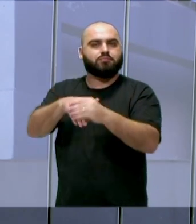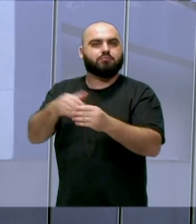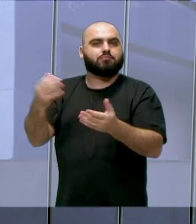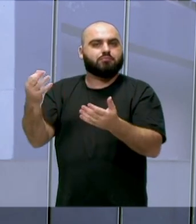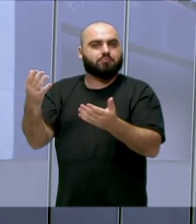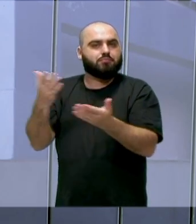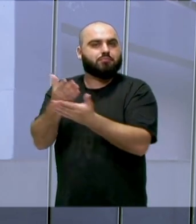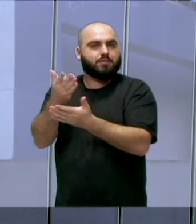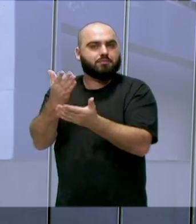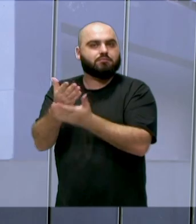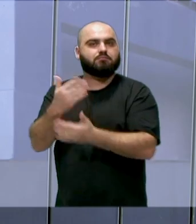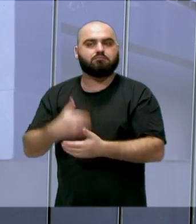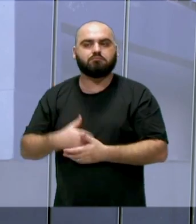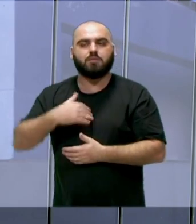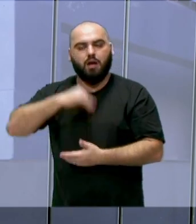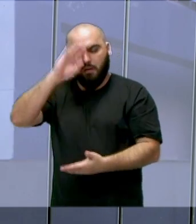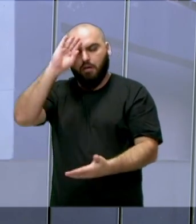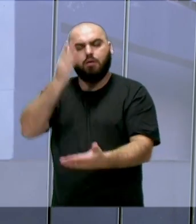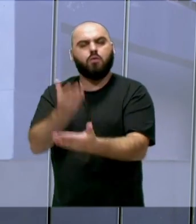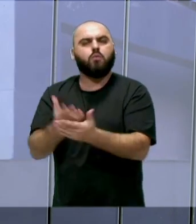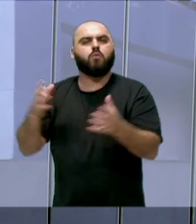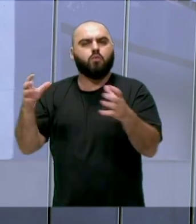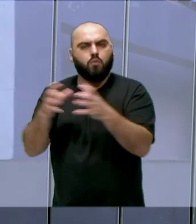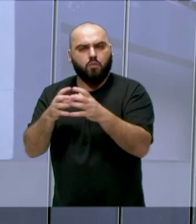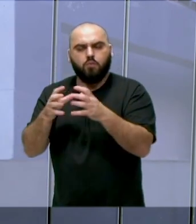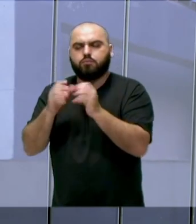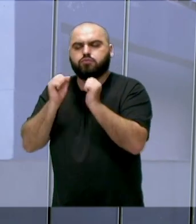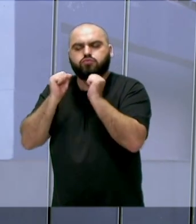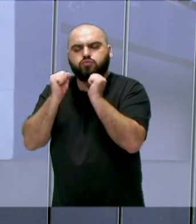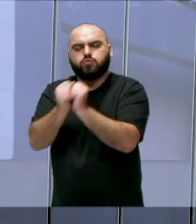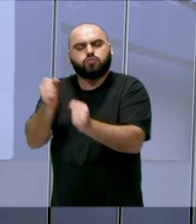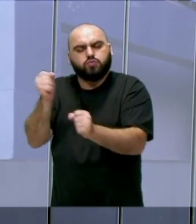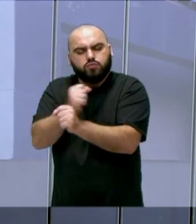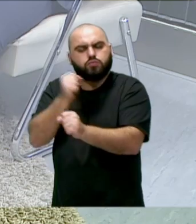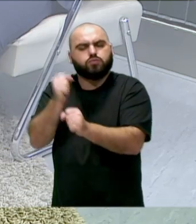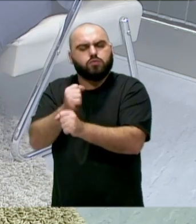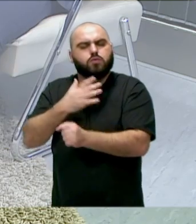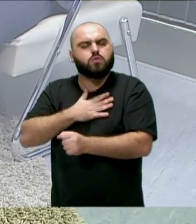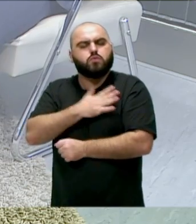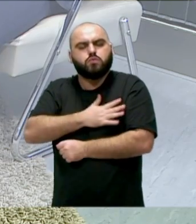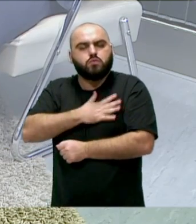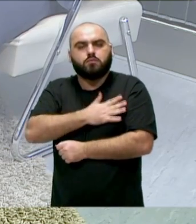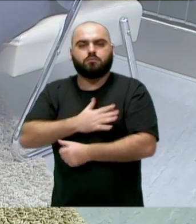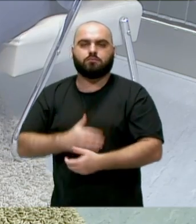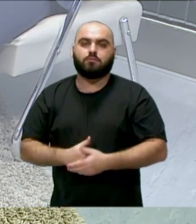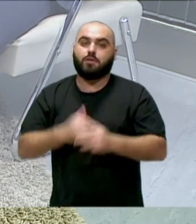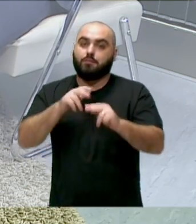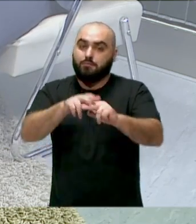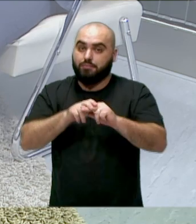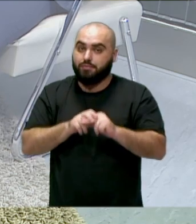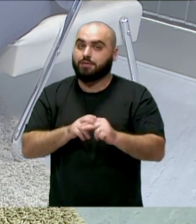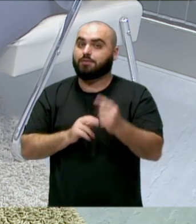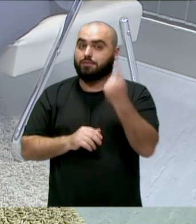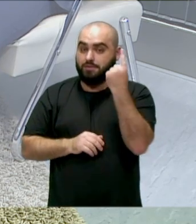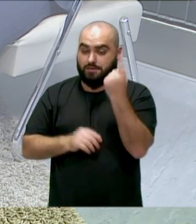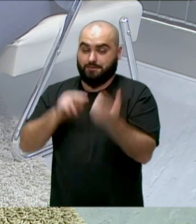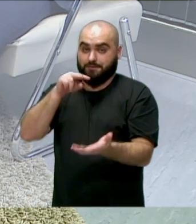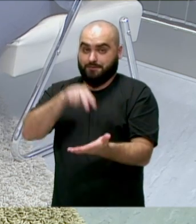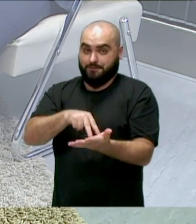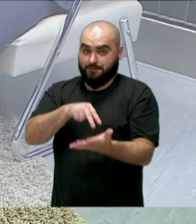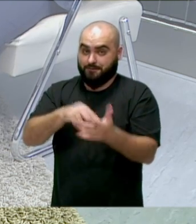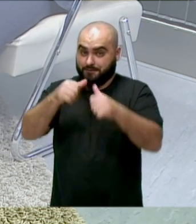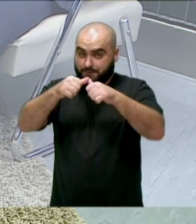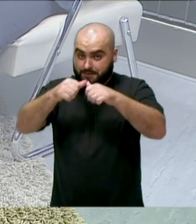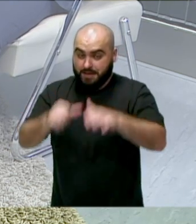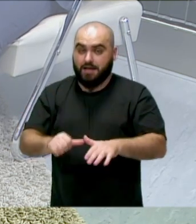muito no grupo, eu sou muito de time, de estar junto, de construir junto, né? Então, um dos fatores que me levou a permanecer na União Brasil,